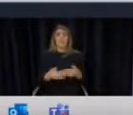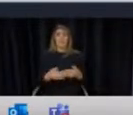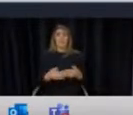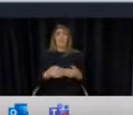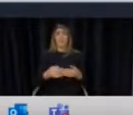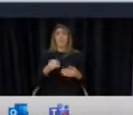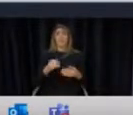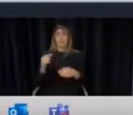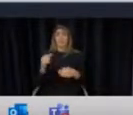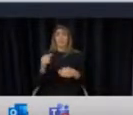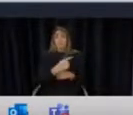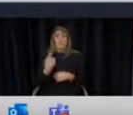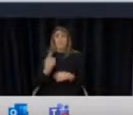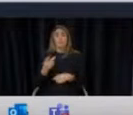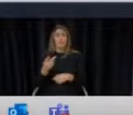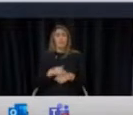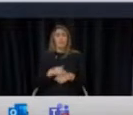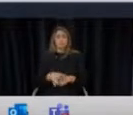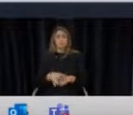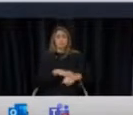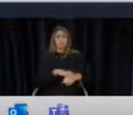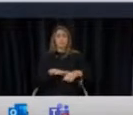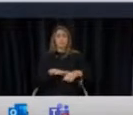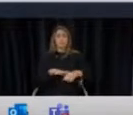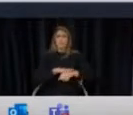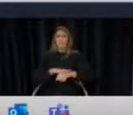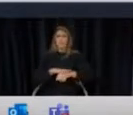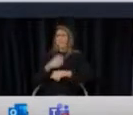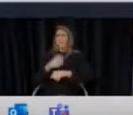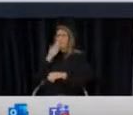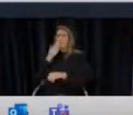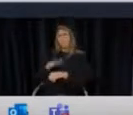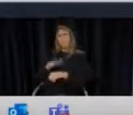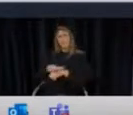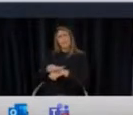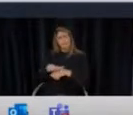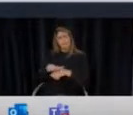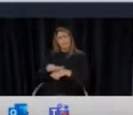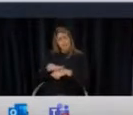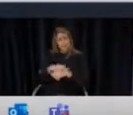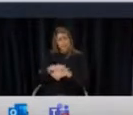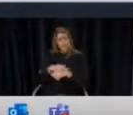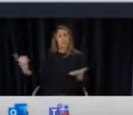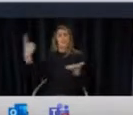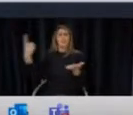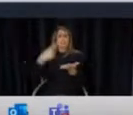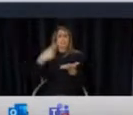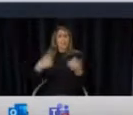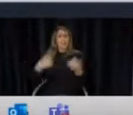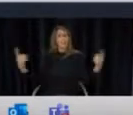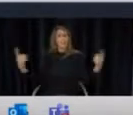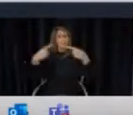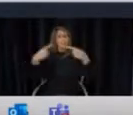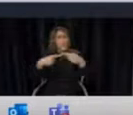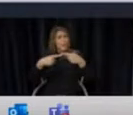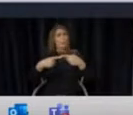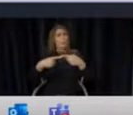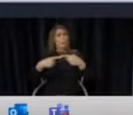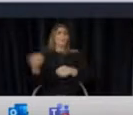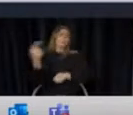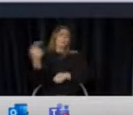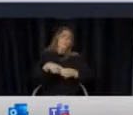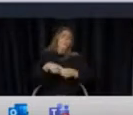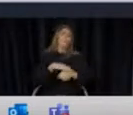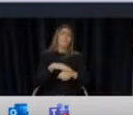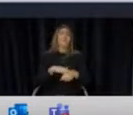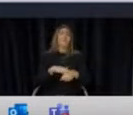conversem entre eles, entrem num consenso, e aí a gente volta a conversar sobre a possibilidade aí da